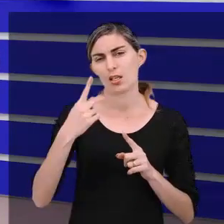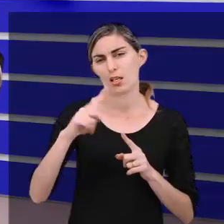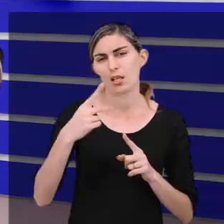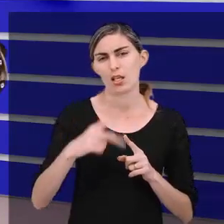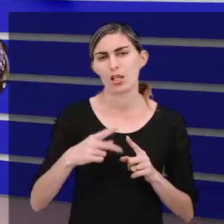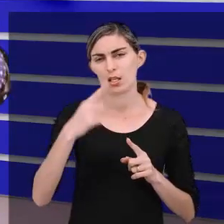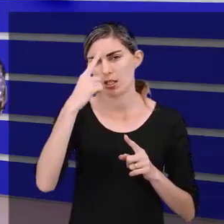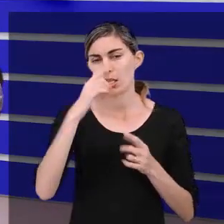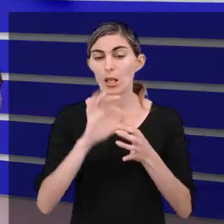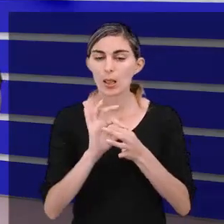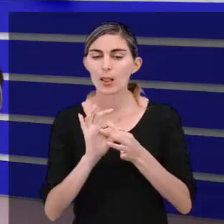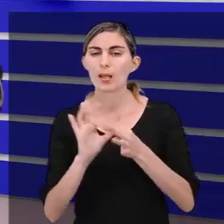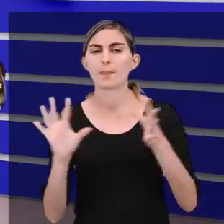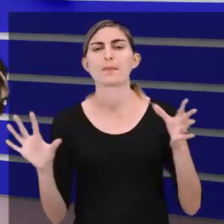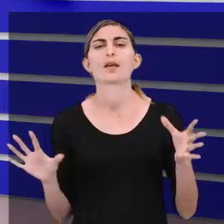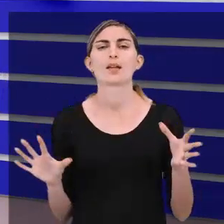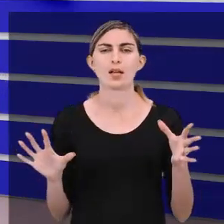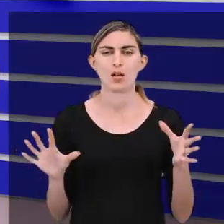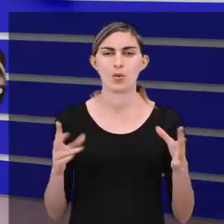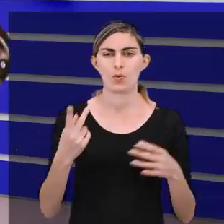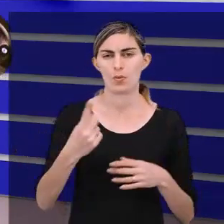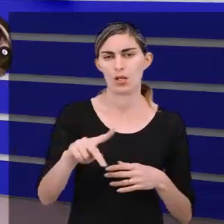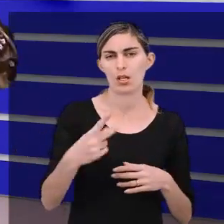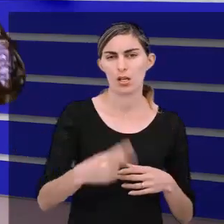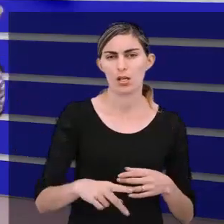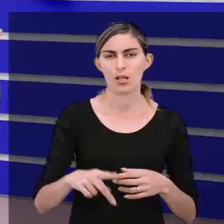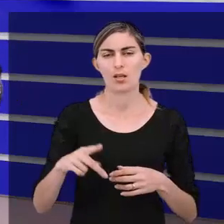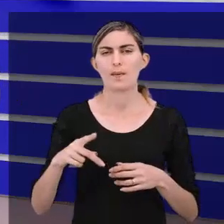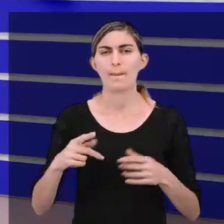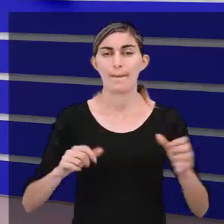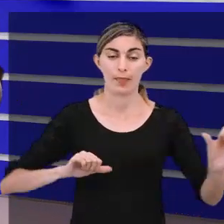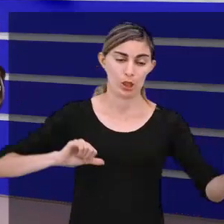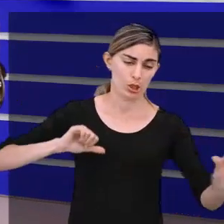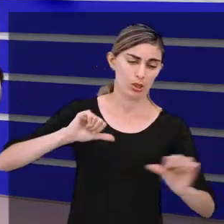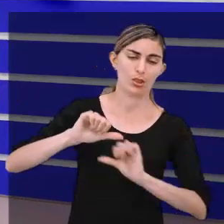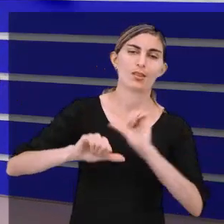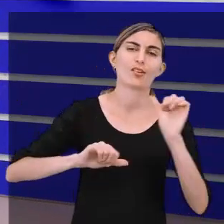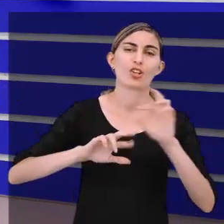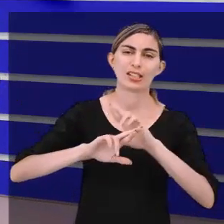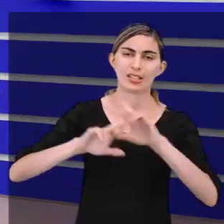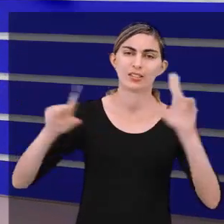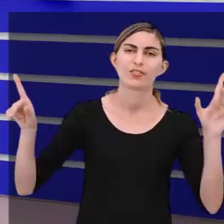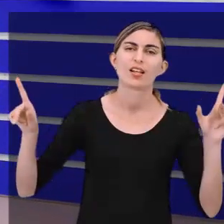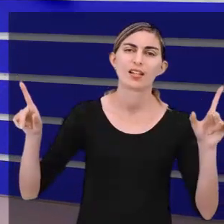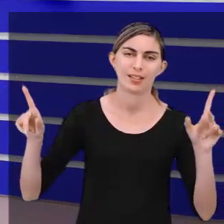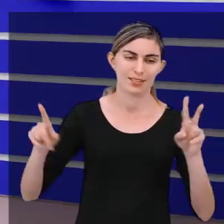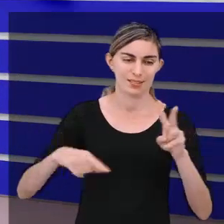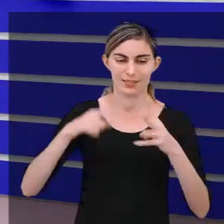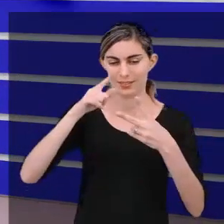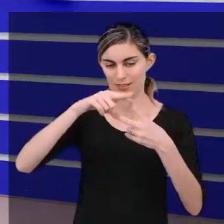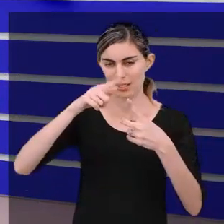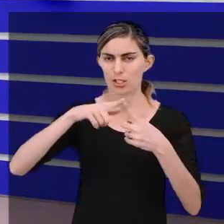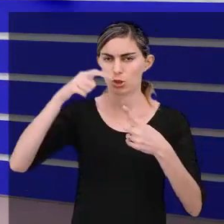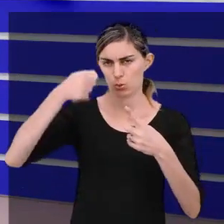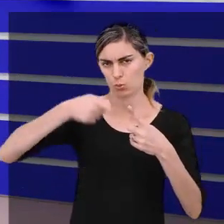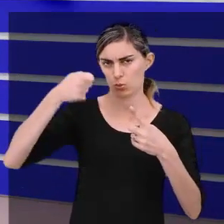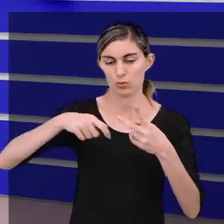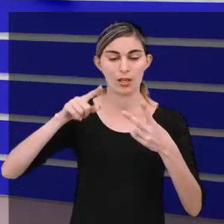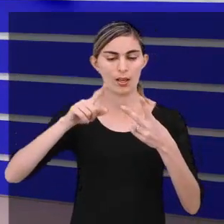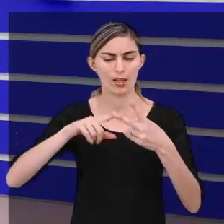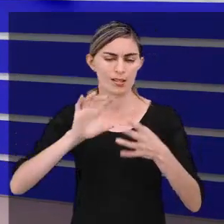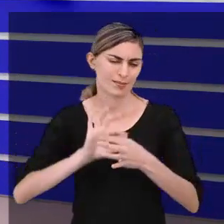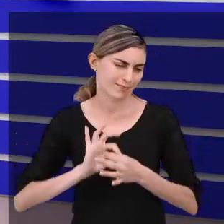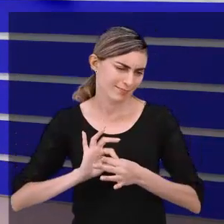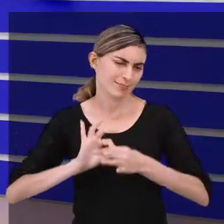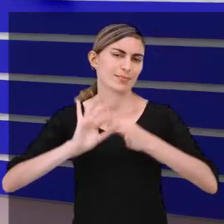o estilo liberal. É aquele oposto. Ele é oposto ao